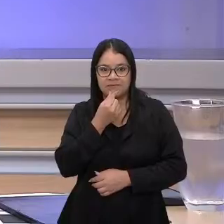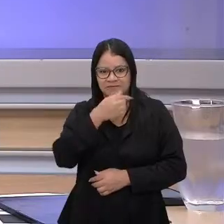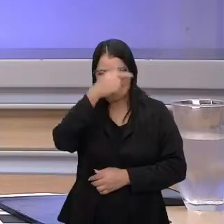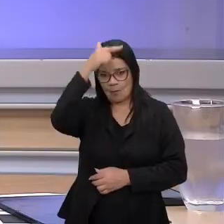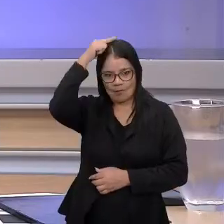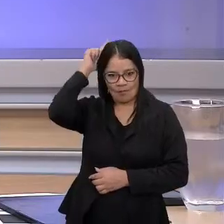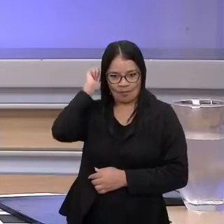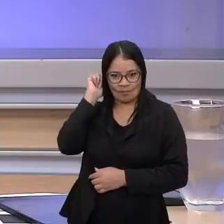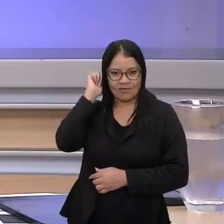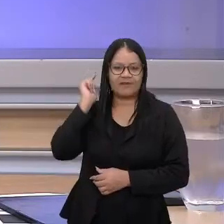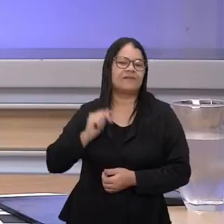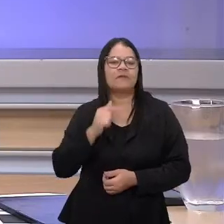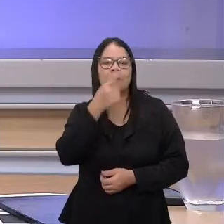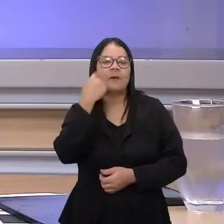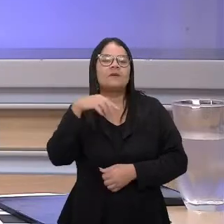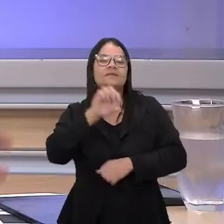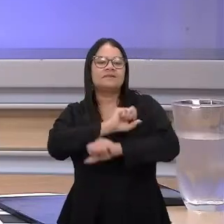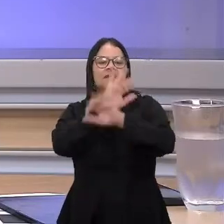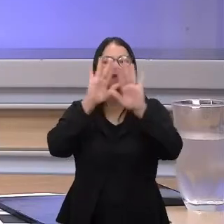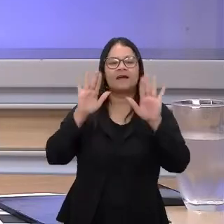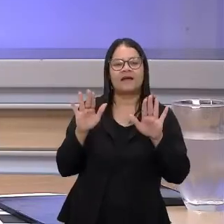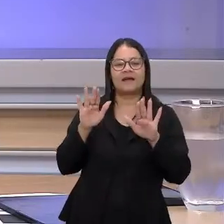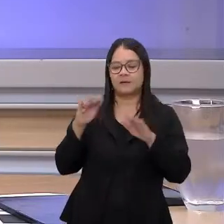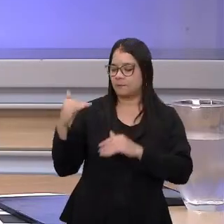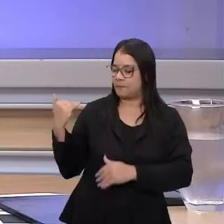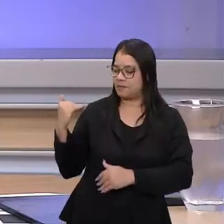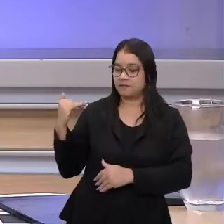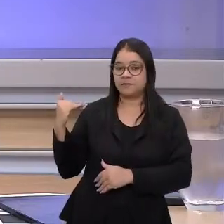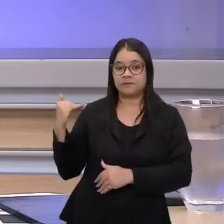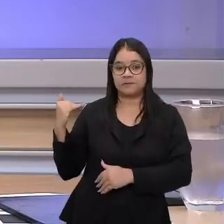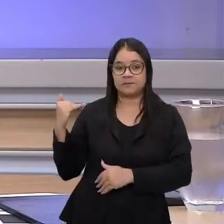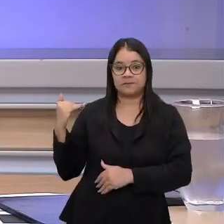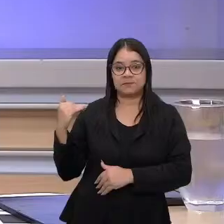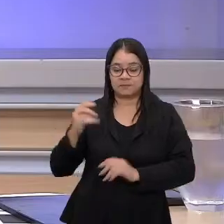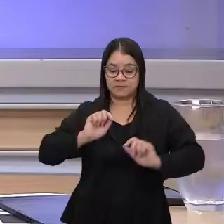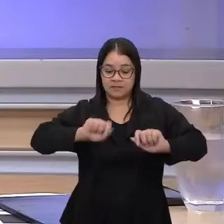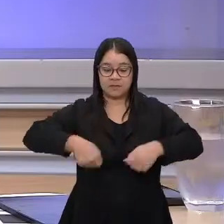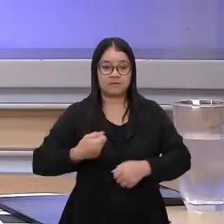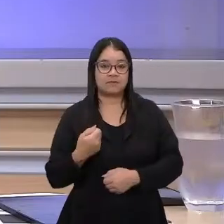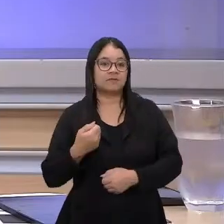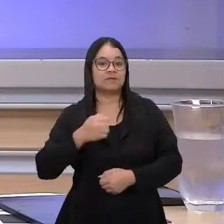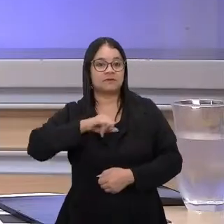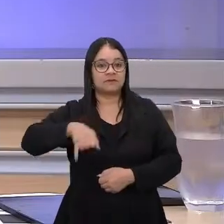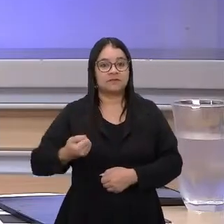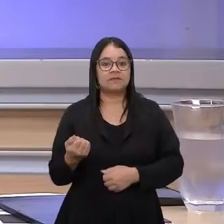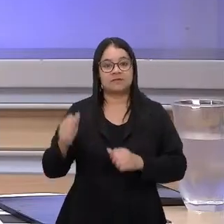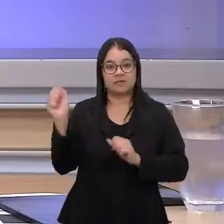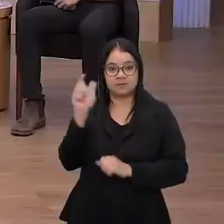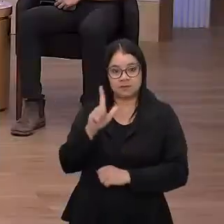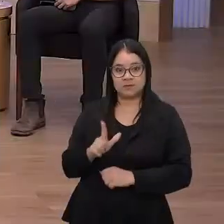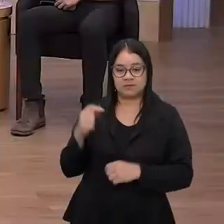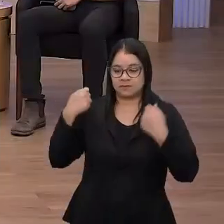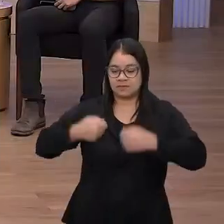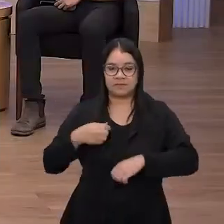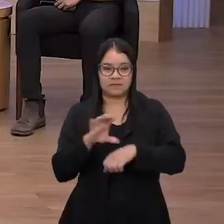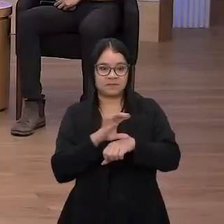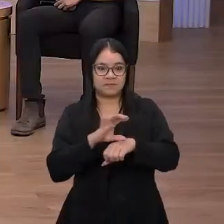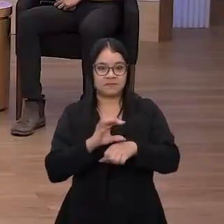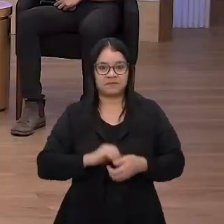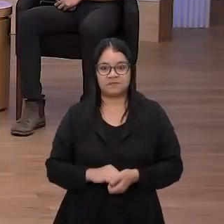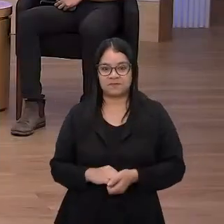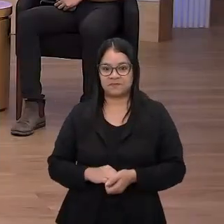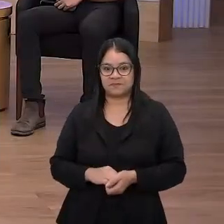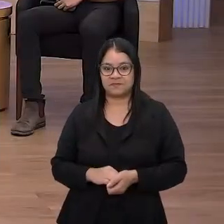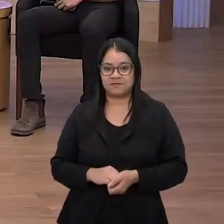careca, olhos claros, baixa estatura, estou vestindo uma calça jeans azul e uma camiseta cinza.